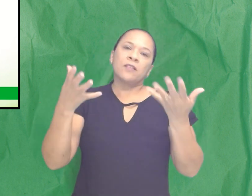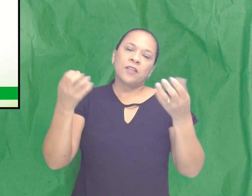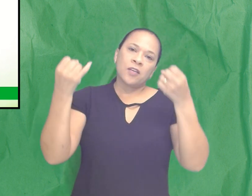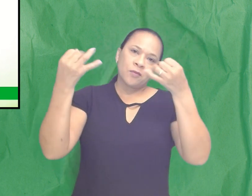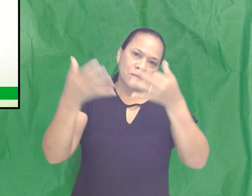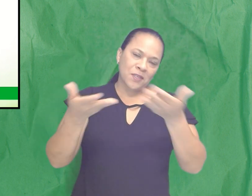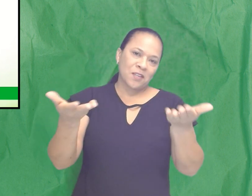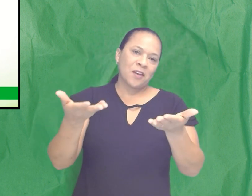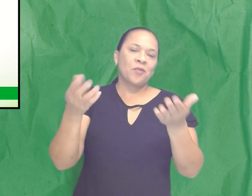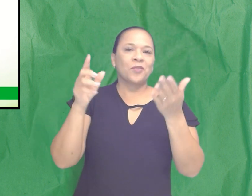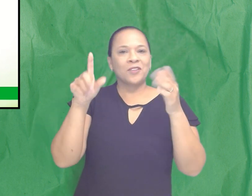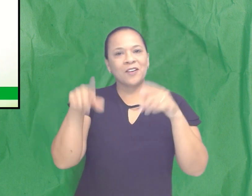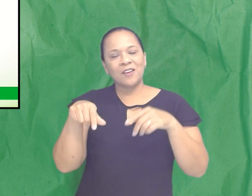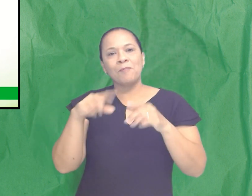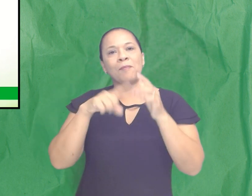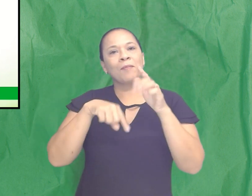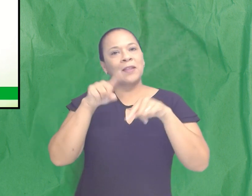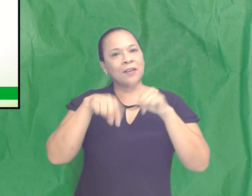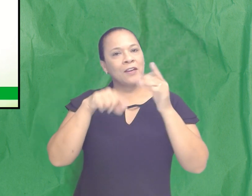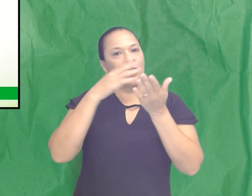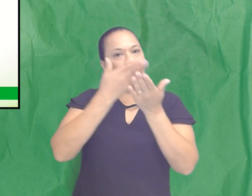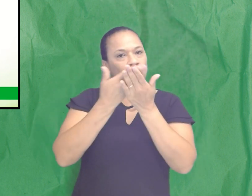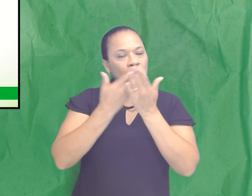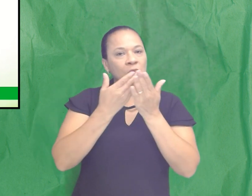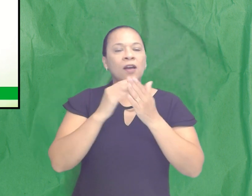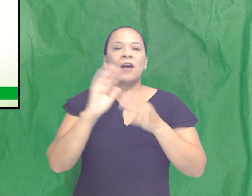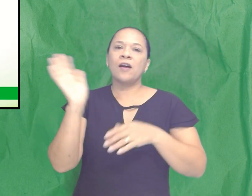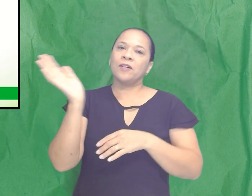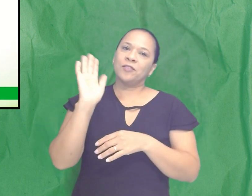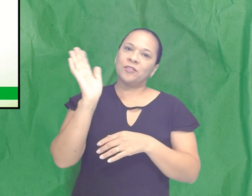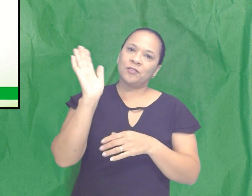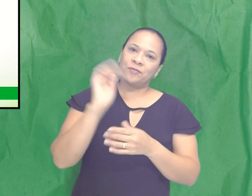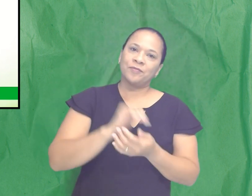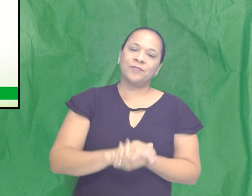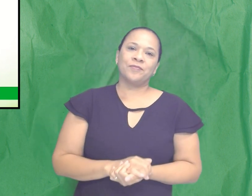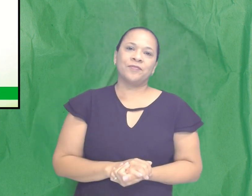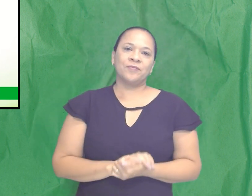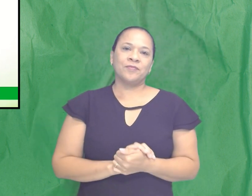falar para você. Leia o material e faça a atividade. Até a próxima aula!